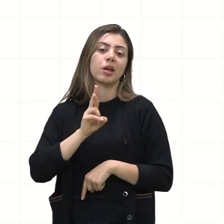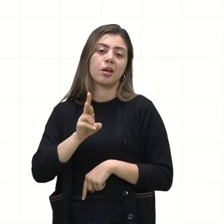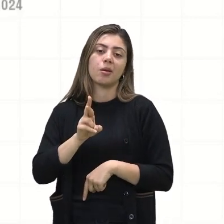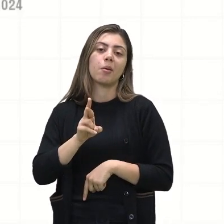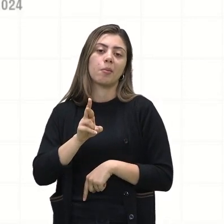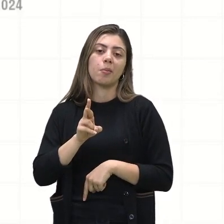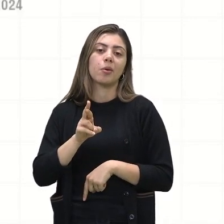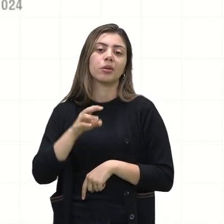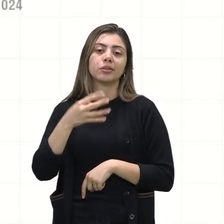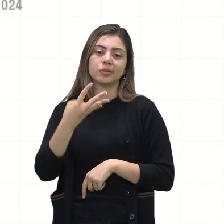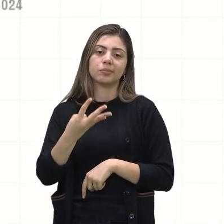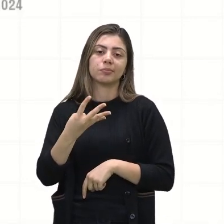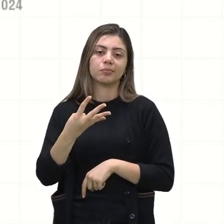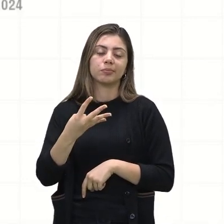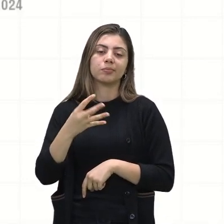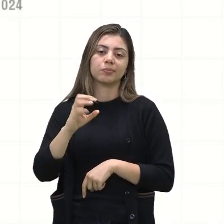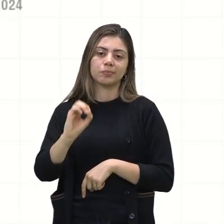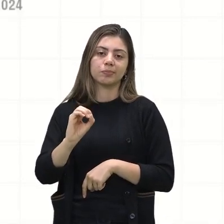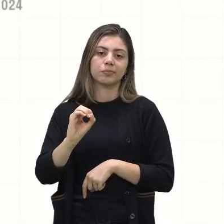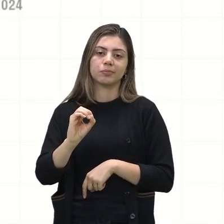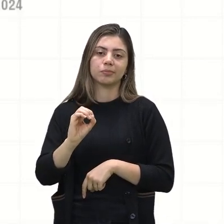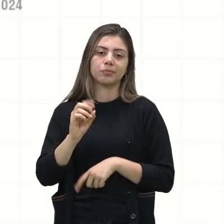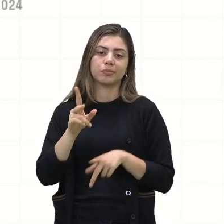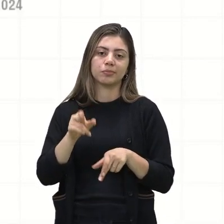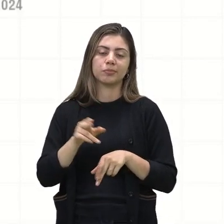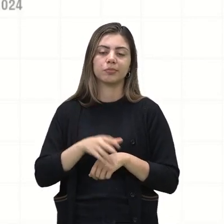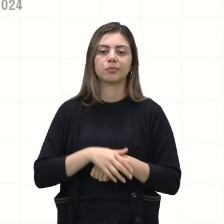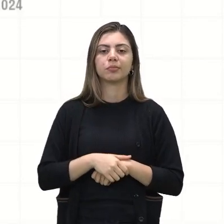teremos aí 40